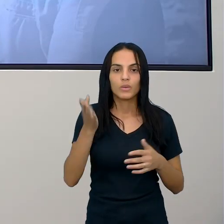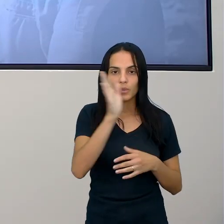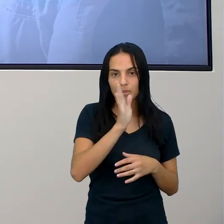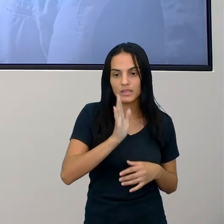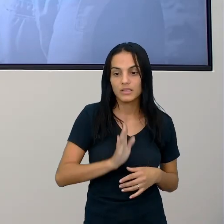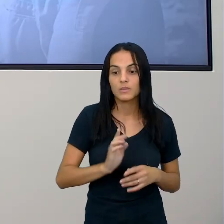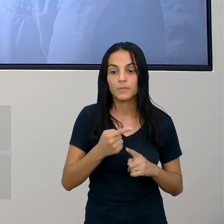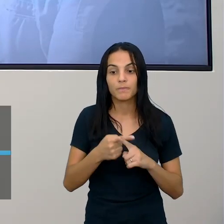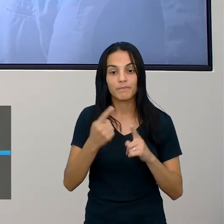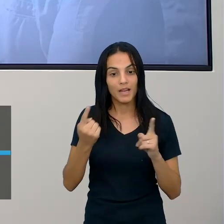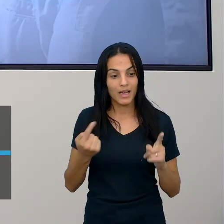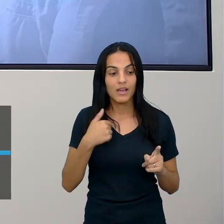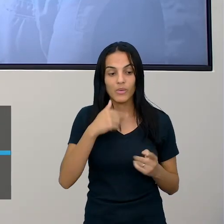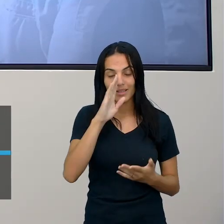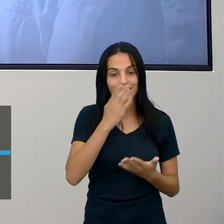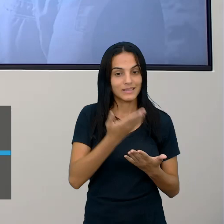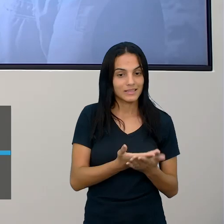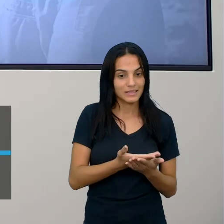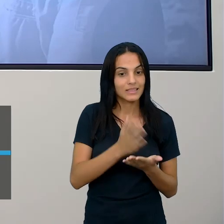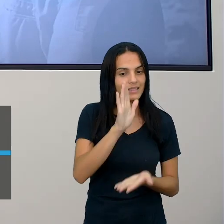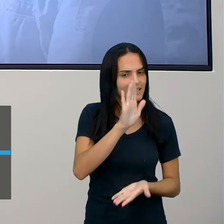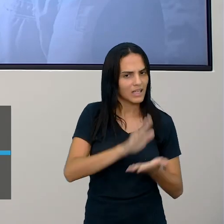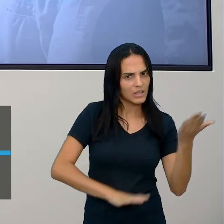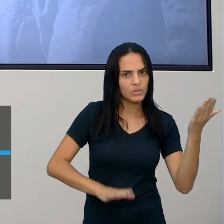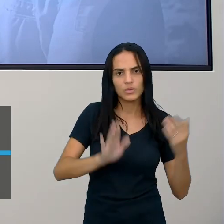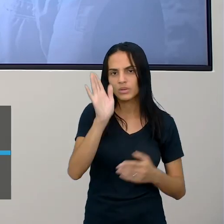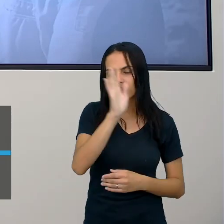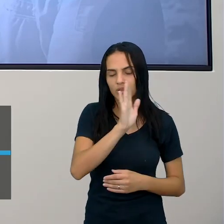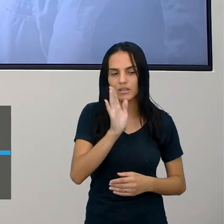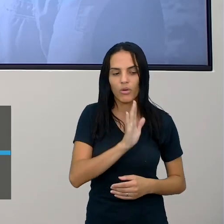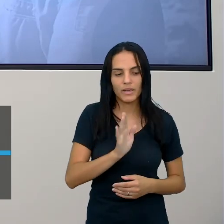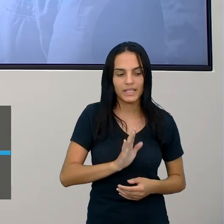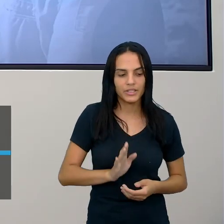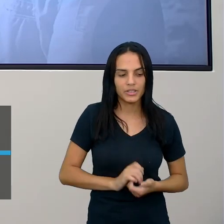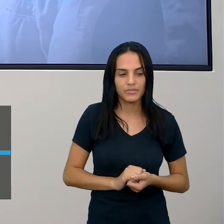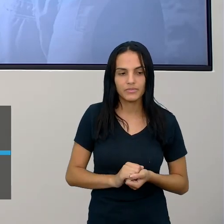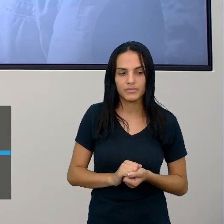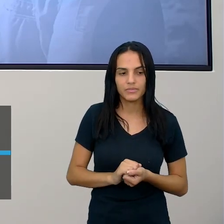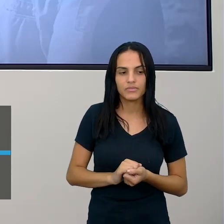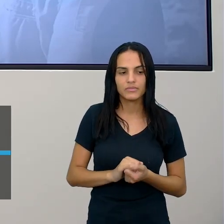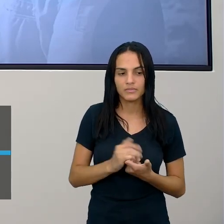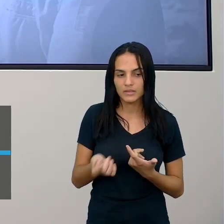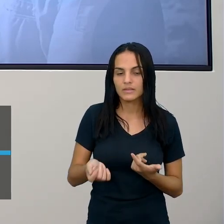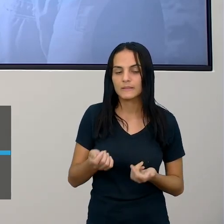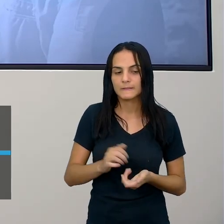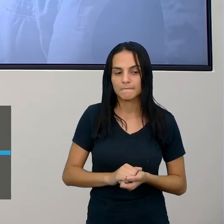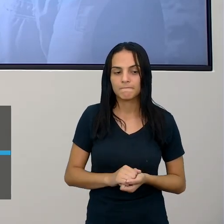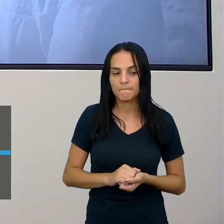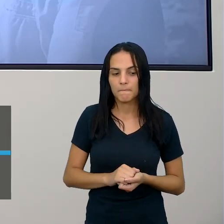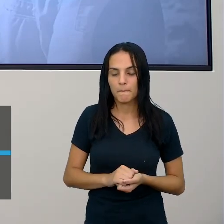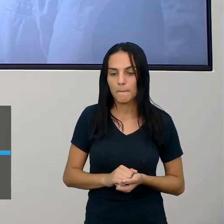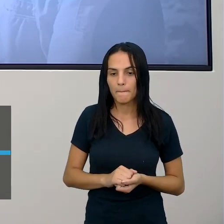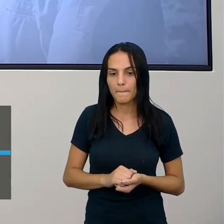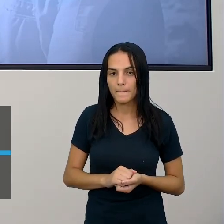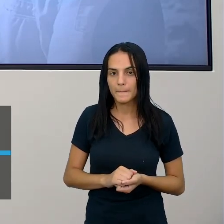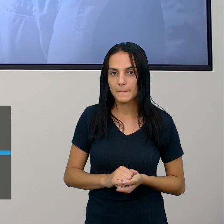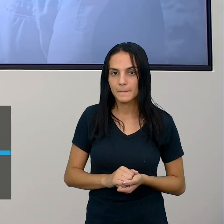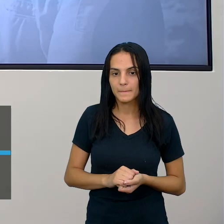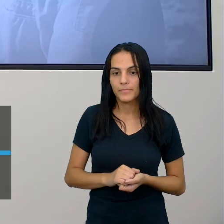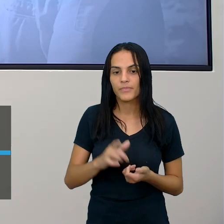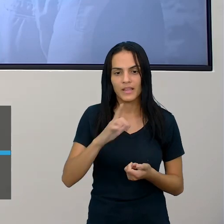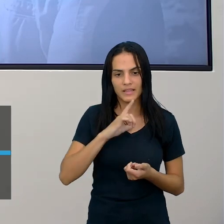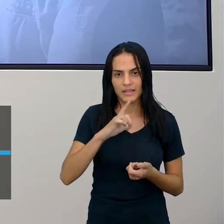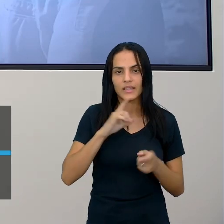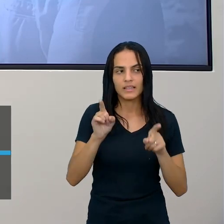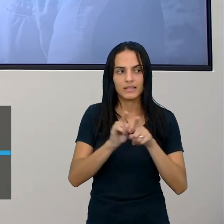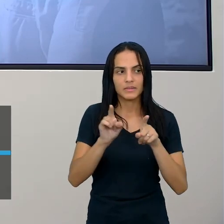Brasil, mas acredita que saindo daqui do Brasil a sua vida vai melhorar ainda mais, né? E existem